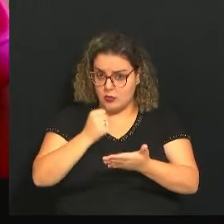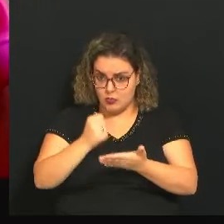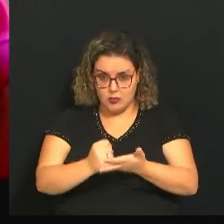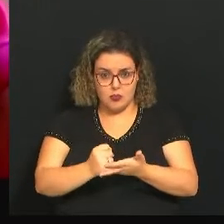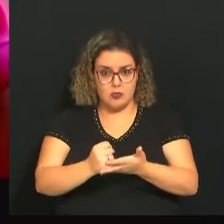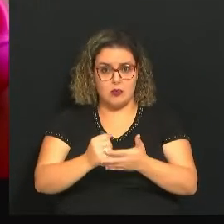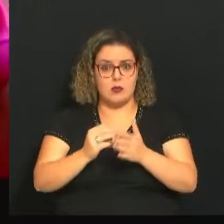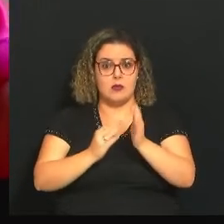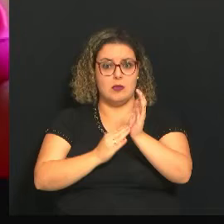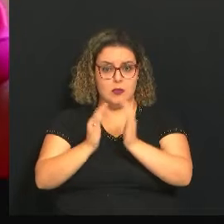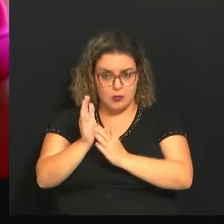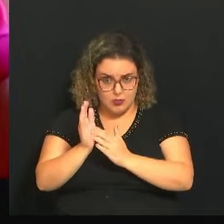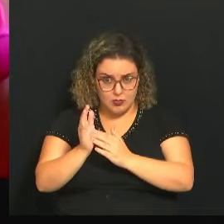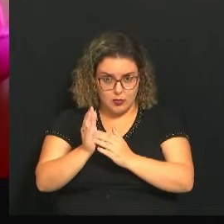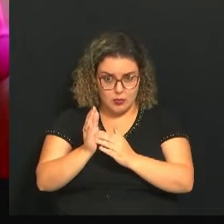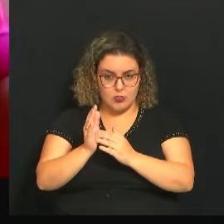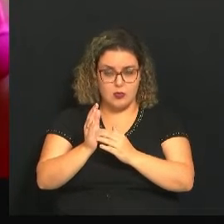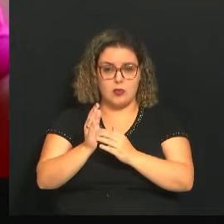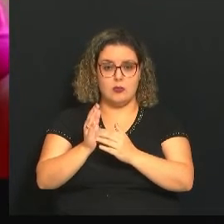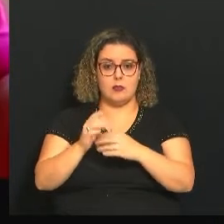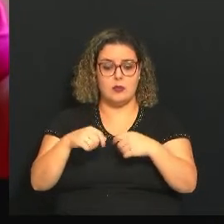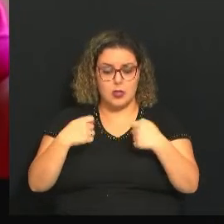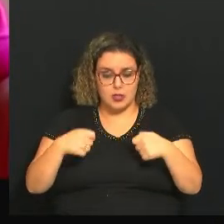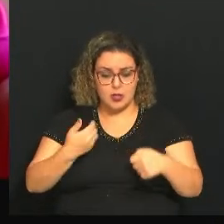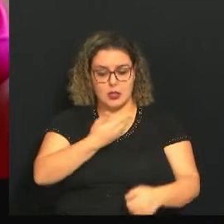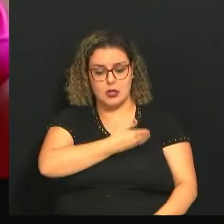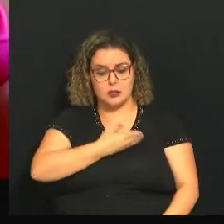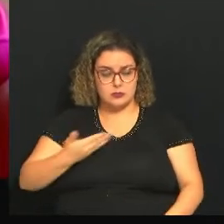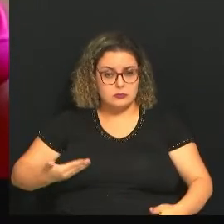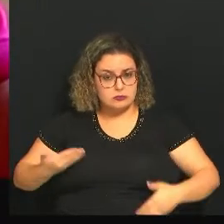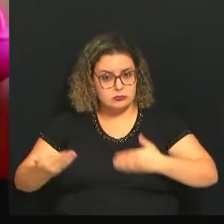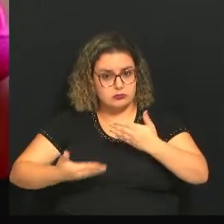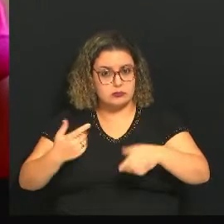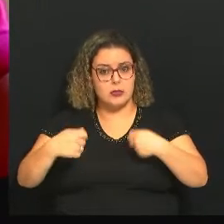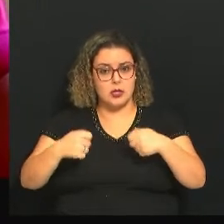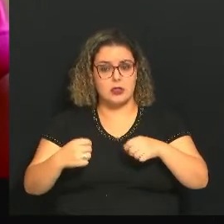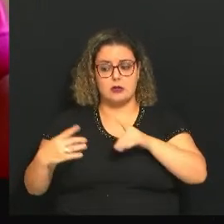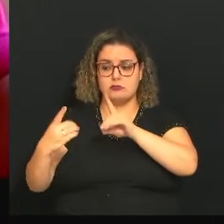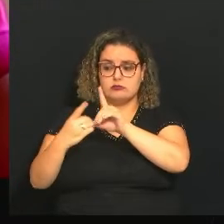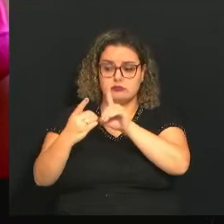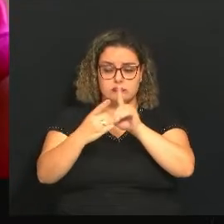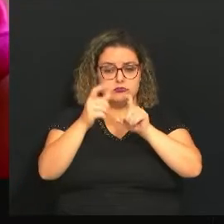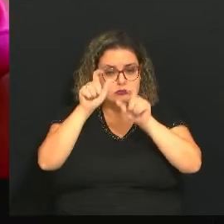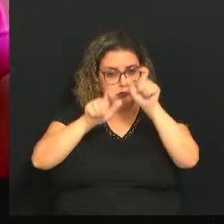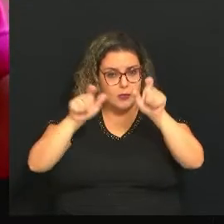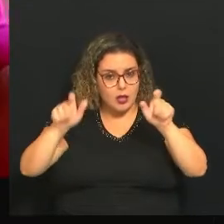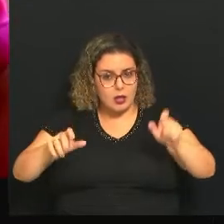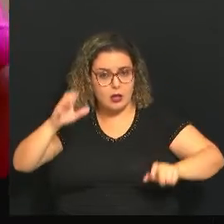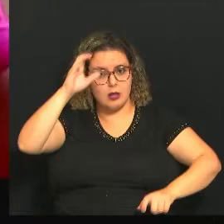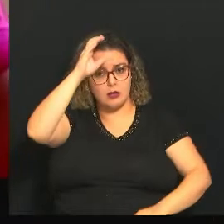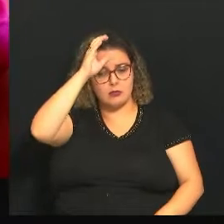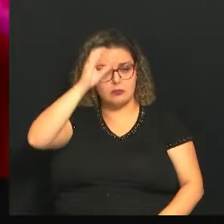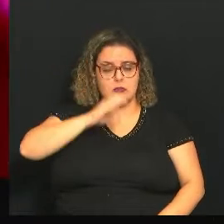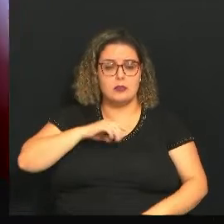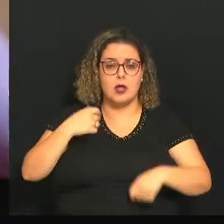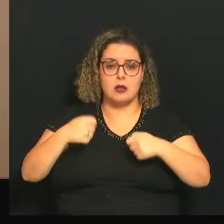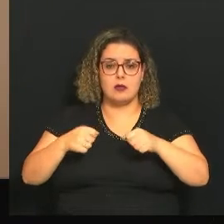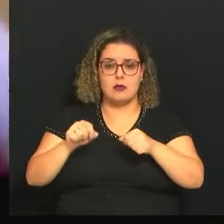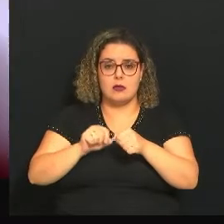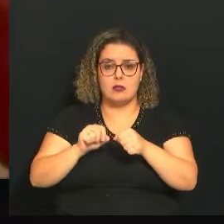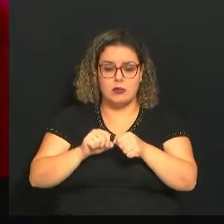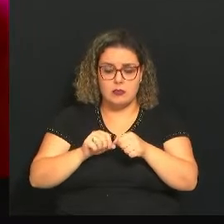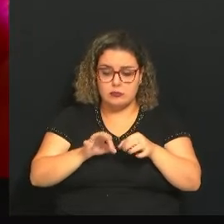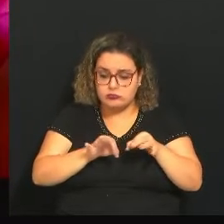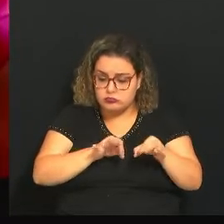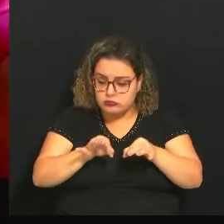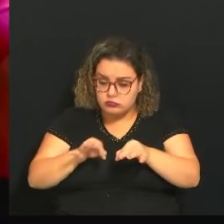por concurso público, tem que atender a população, tem que fazer algum programa para socorrer aqueles